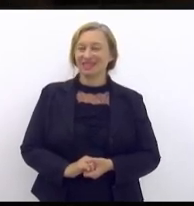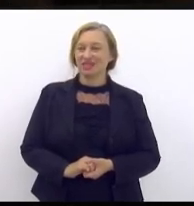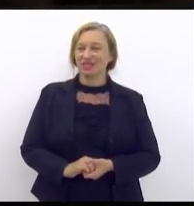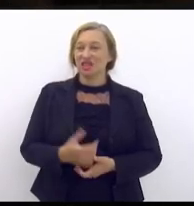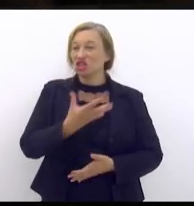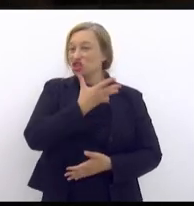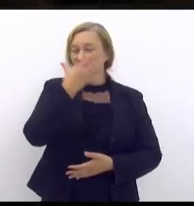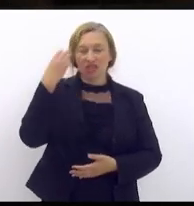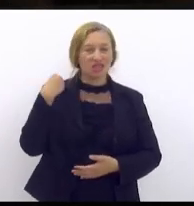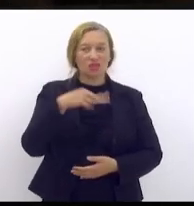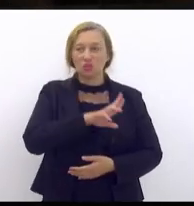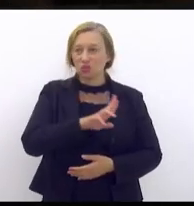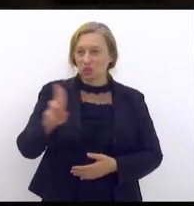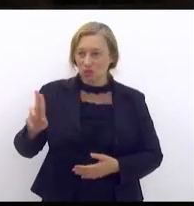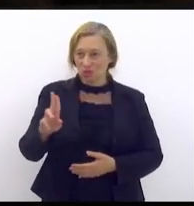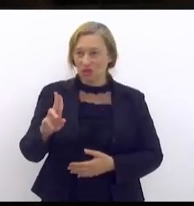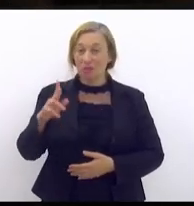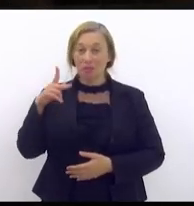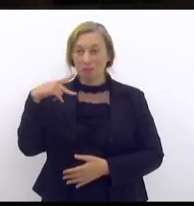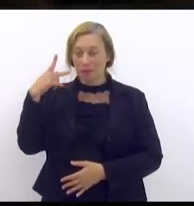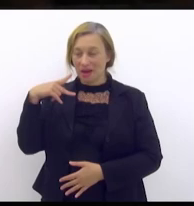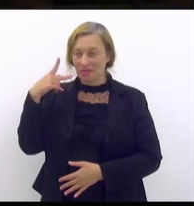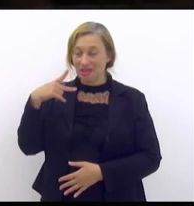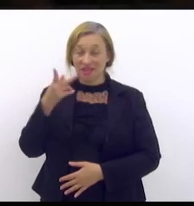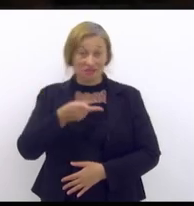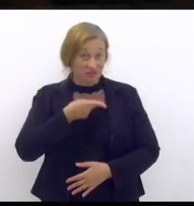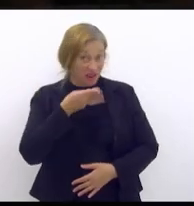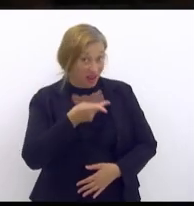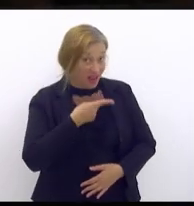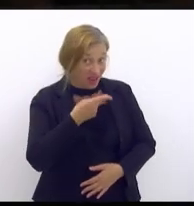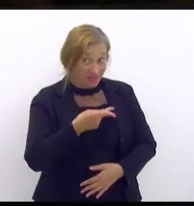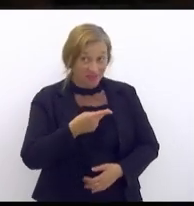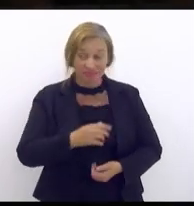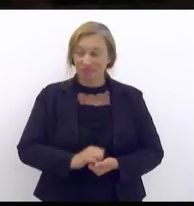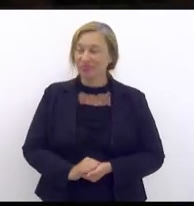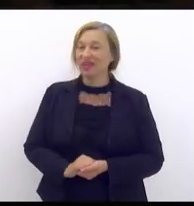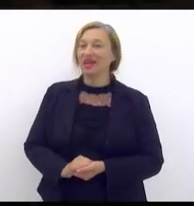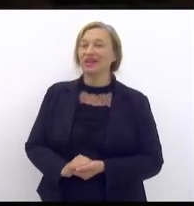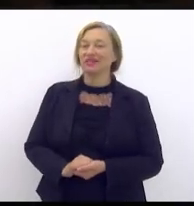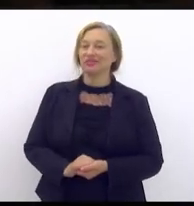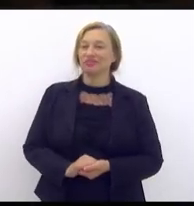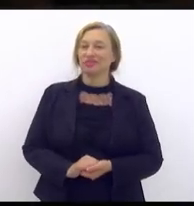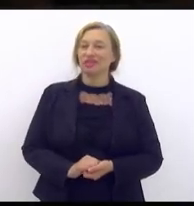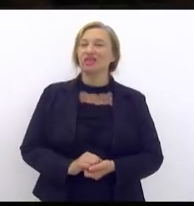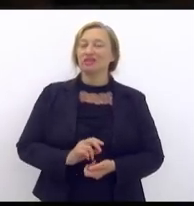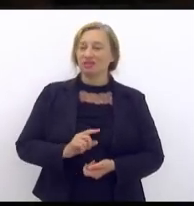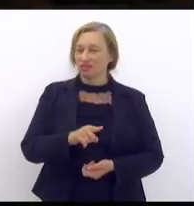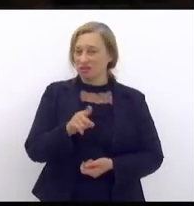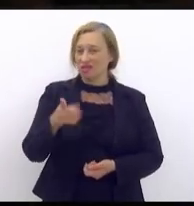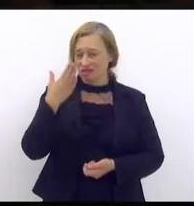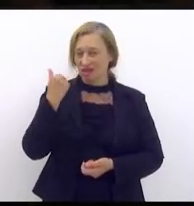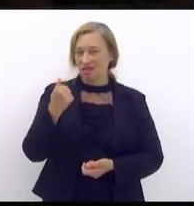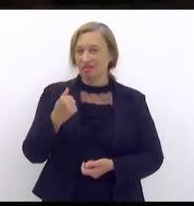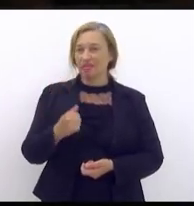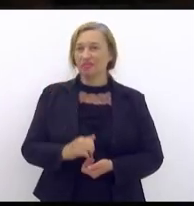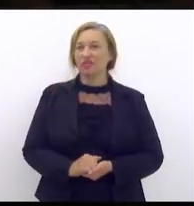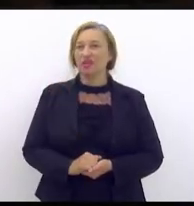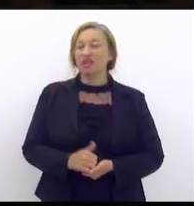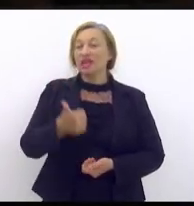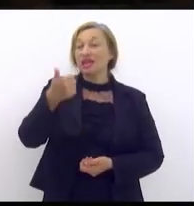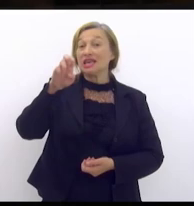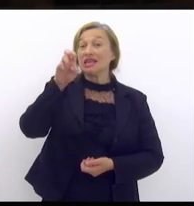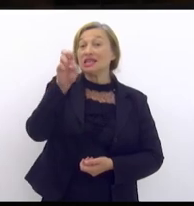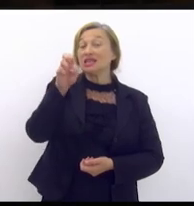Esqueceu o nobre parlamentar de dizer, e eu sei que ele sabe disso, que 15